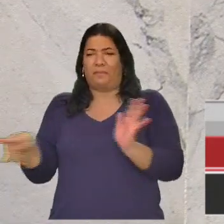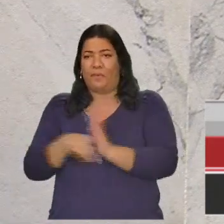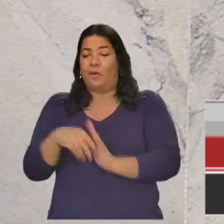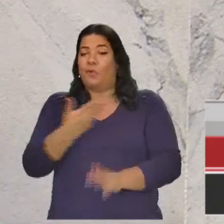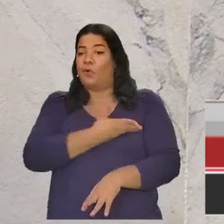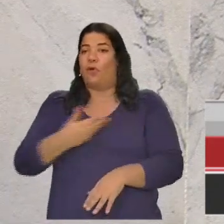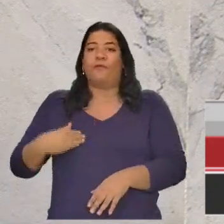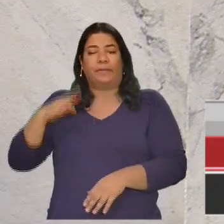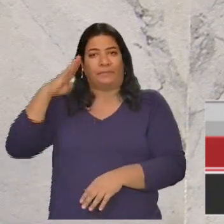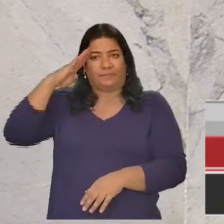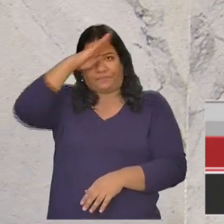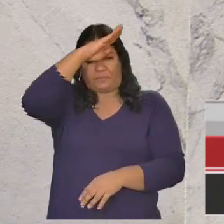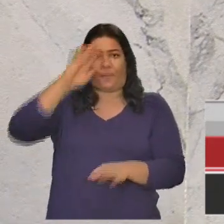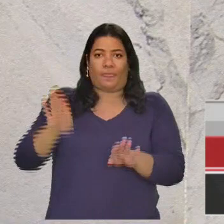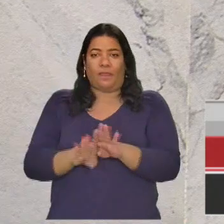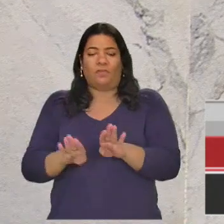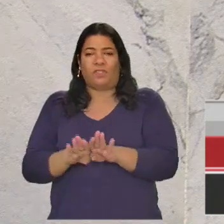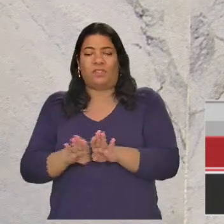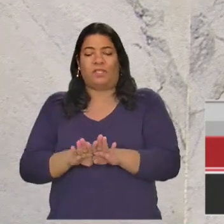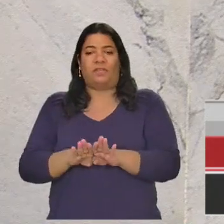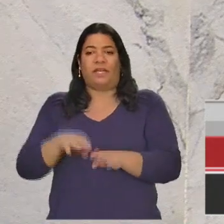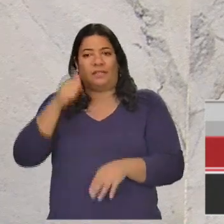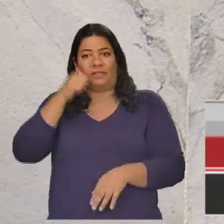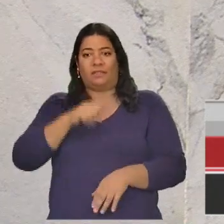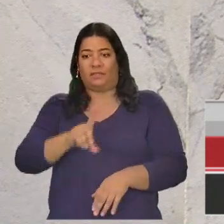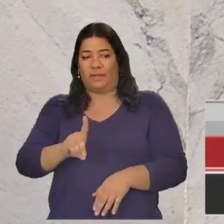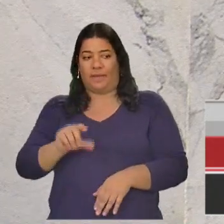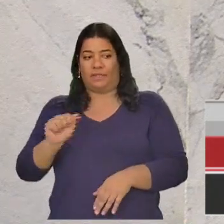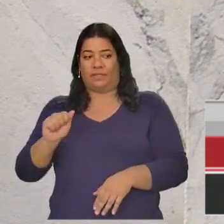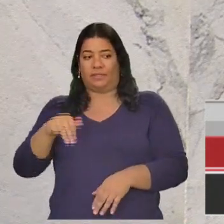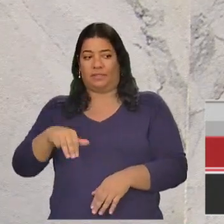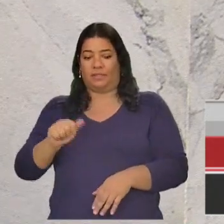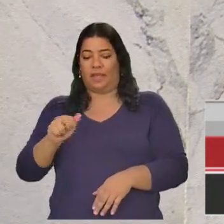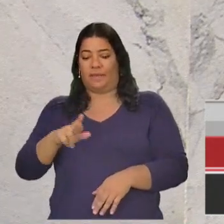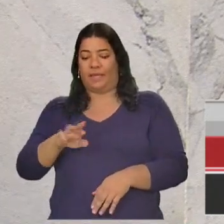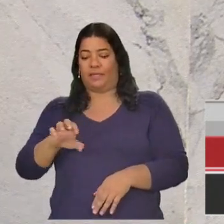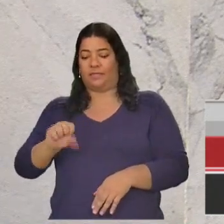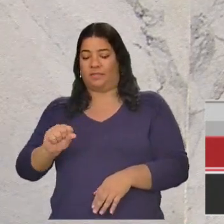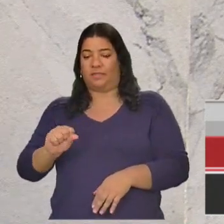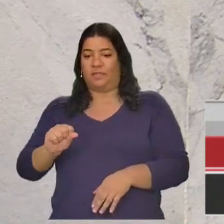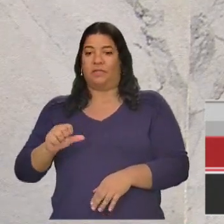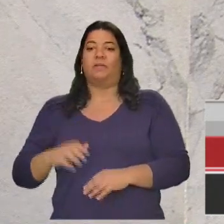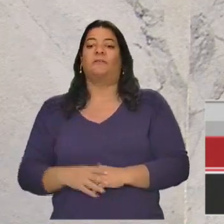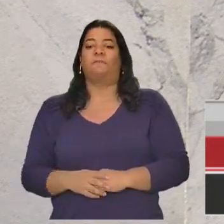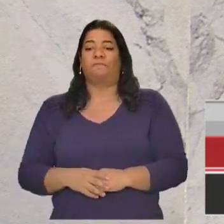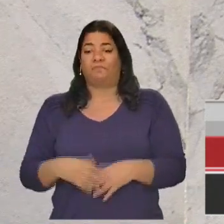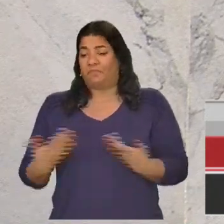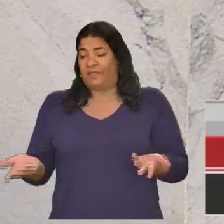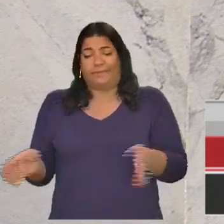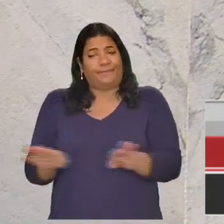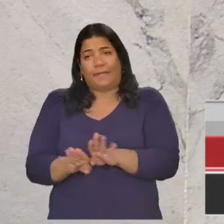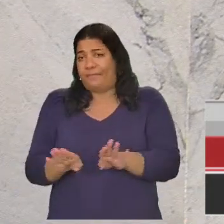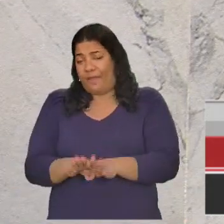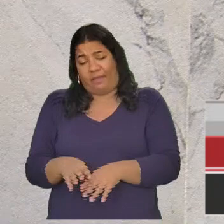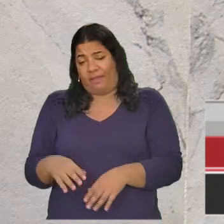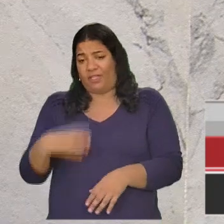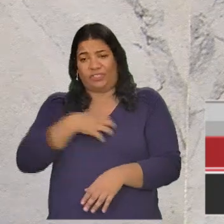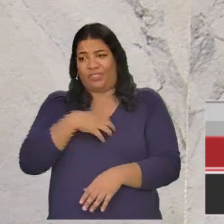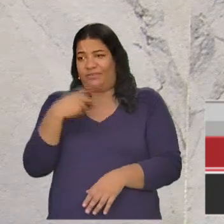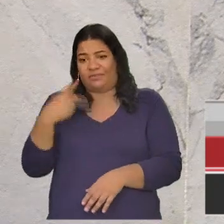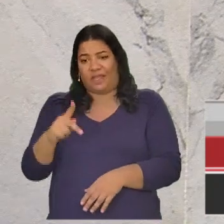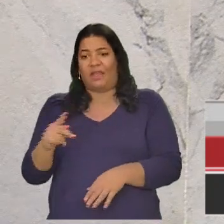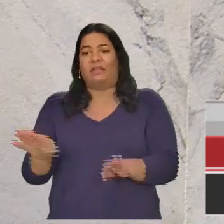outra damaris também que é uma uma pessoa totalmente fora da realidade é que enfim o o